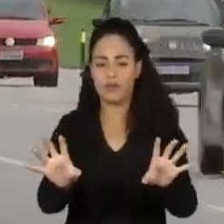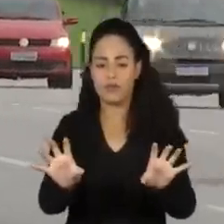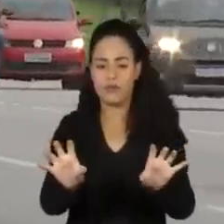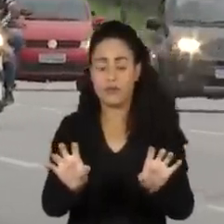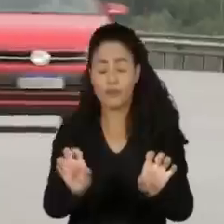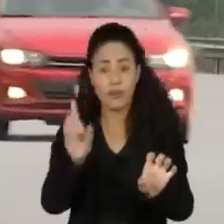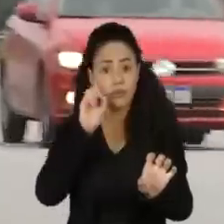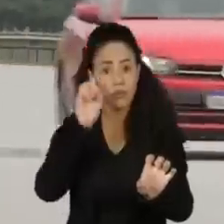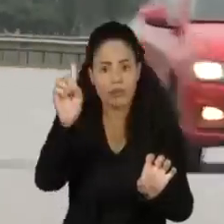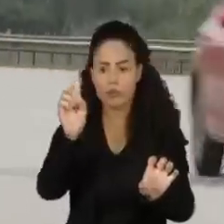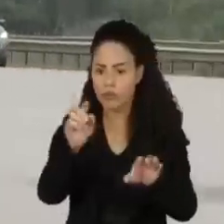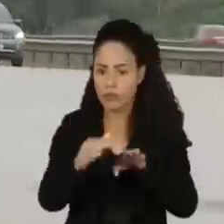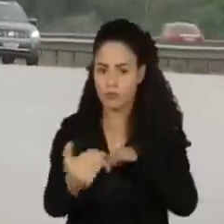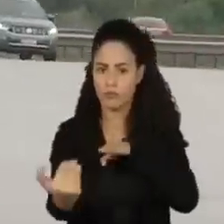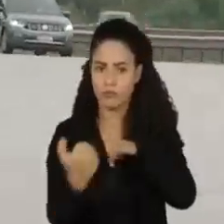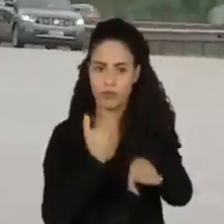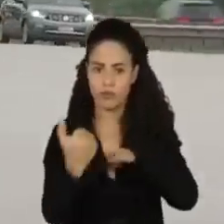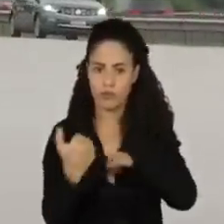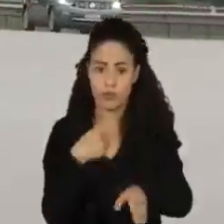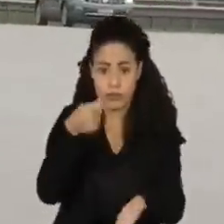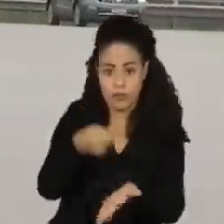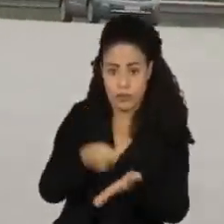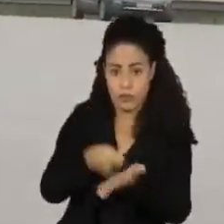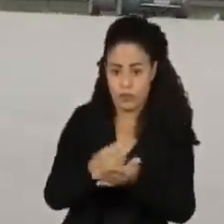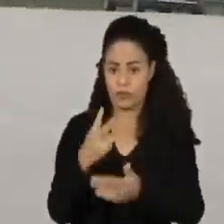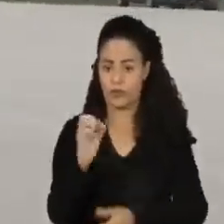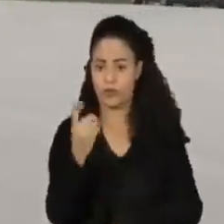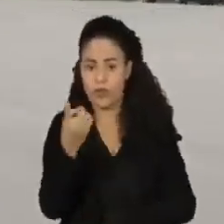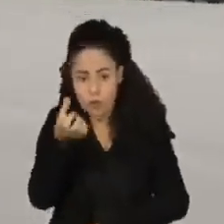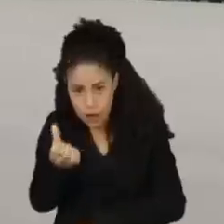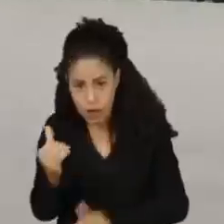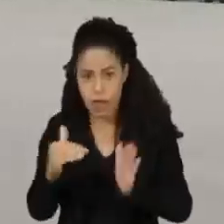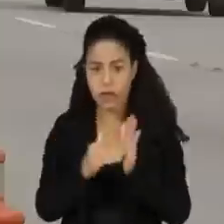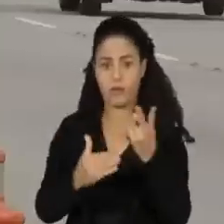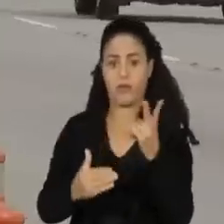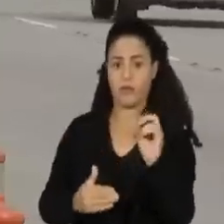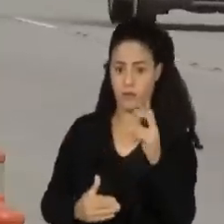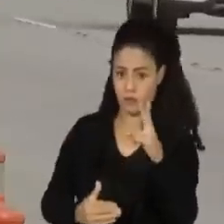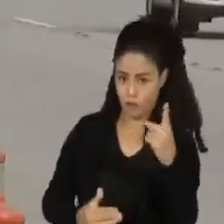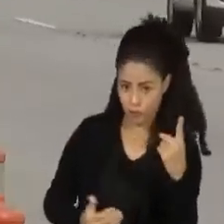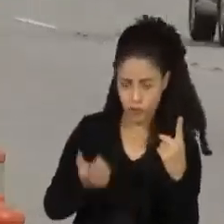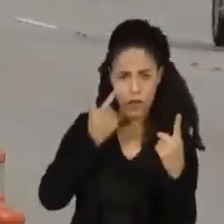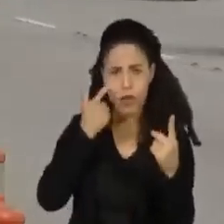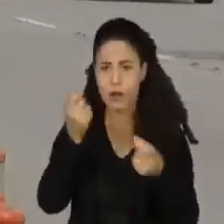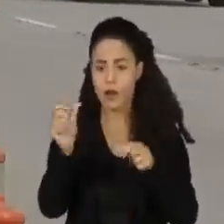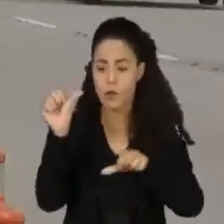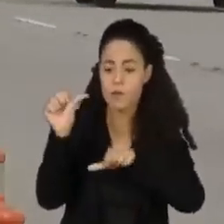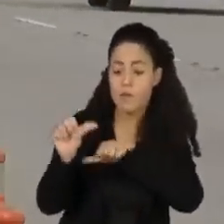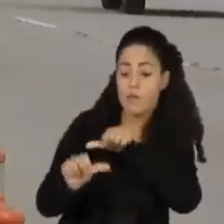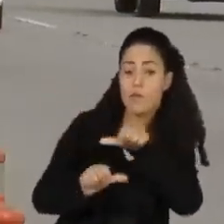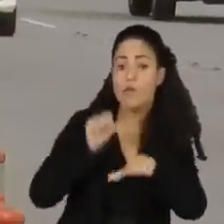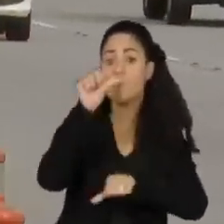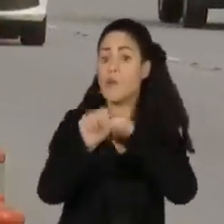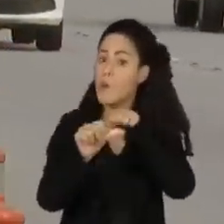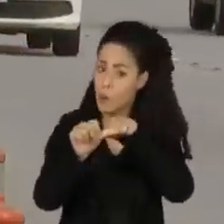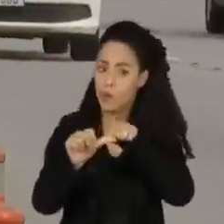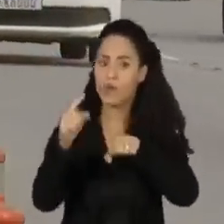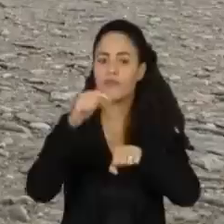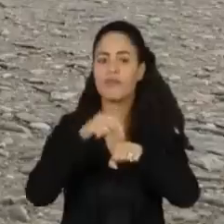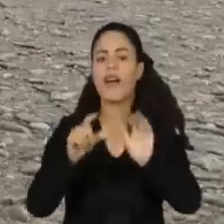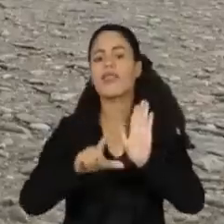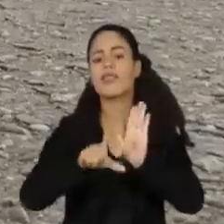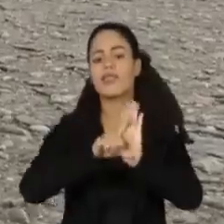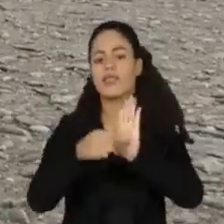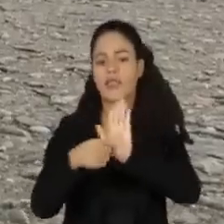as estradas foi obrigatório de 2016 a 2021, quando houve mudanças no Código de Trânsito